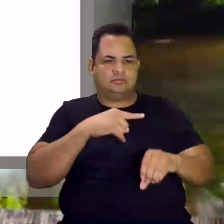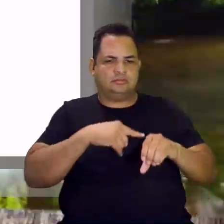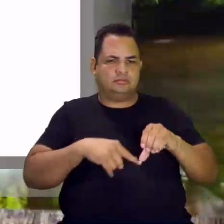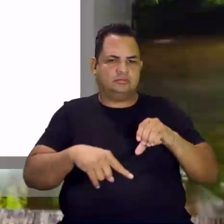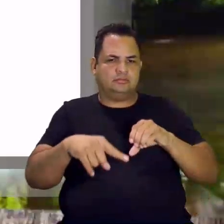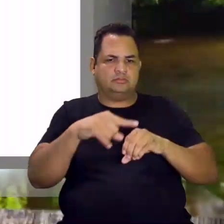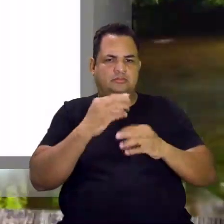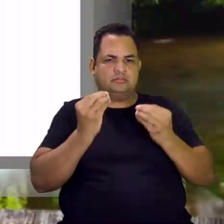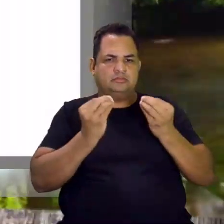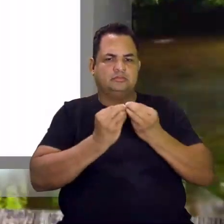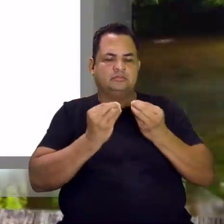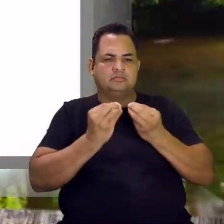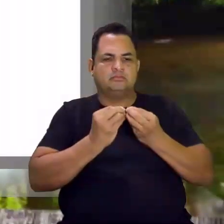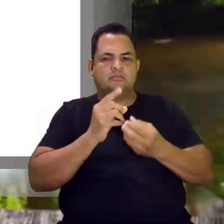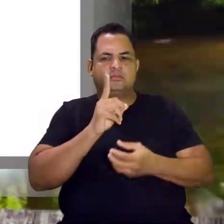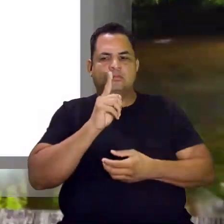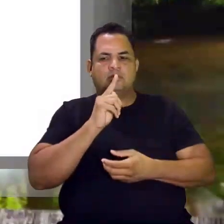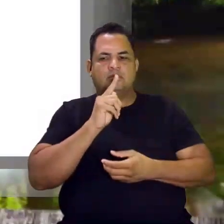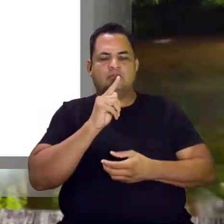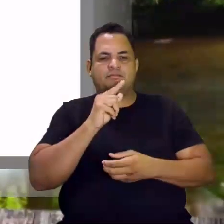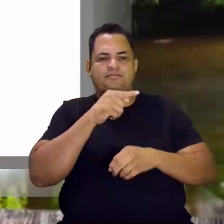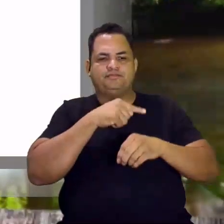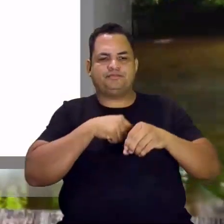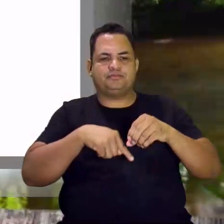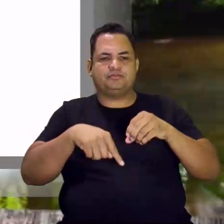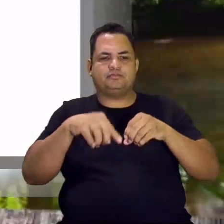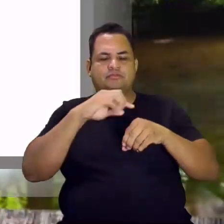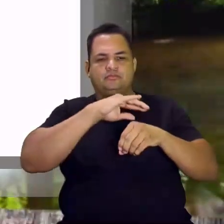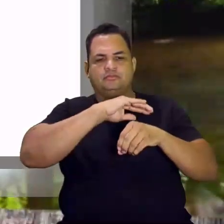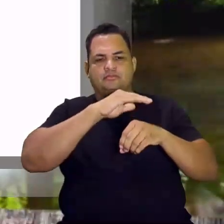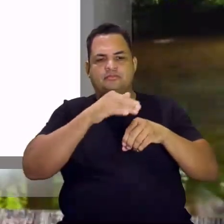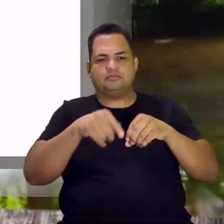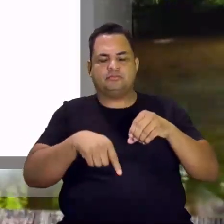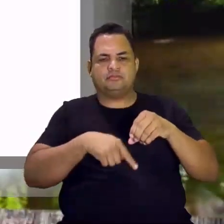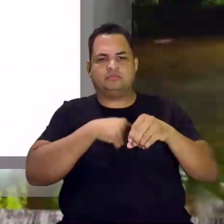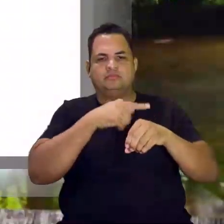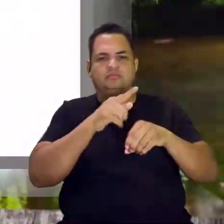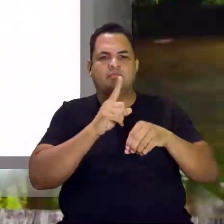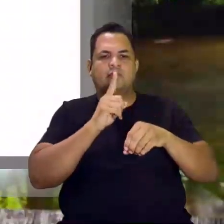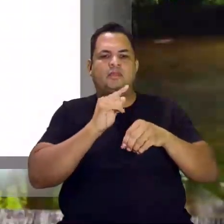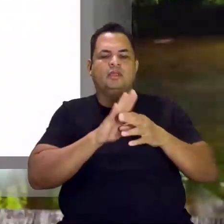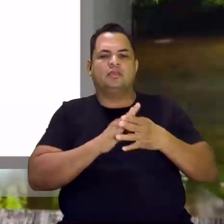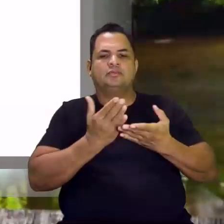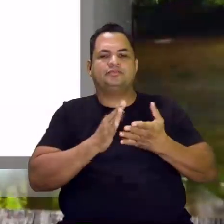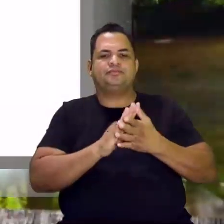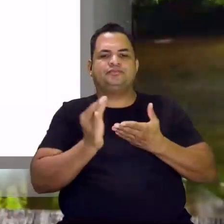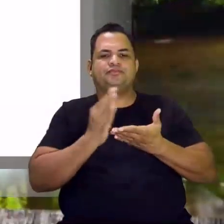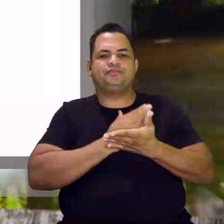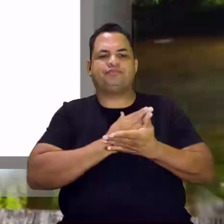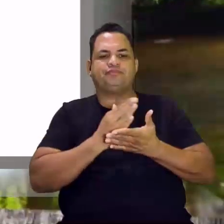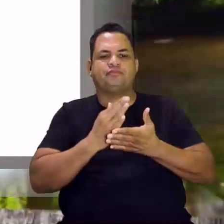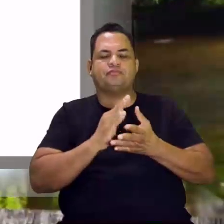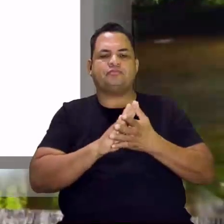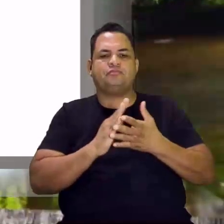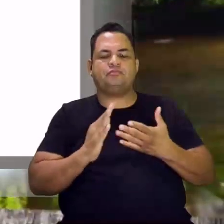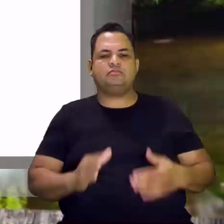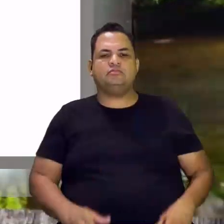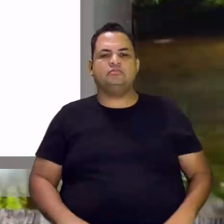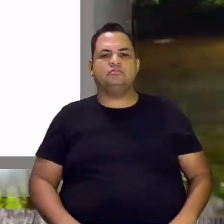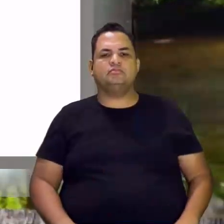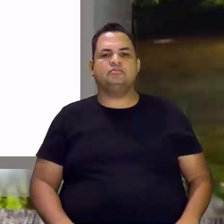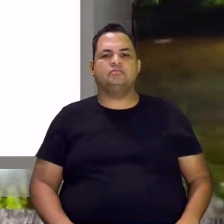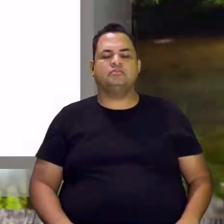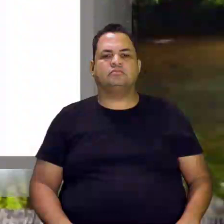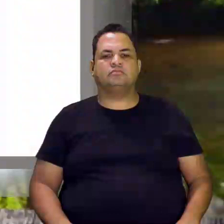por moléculas de água. Essas substâncias orgânicas começaram a se formar, isso que são chamados de coacervados,